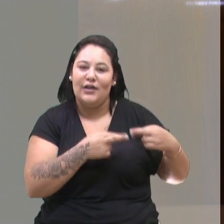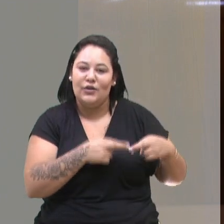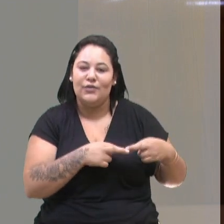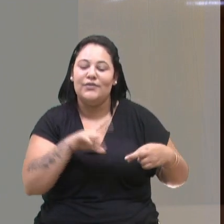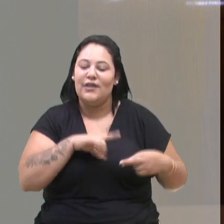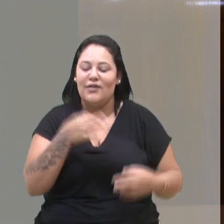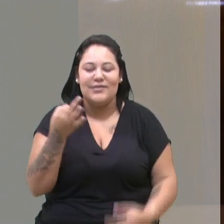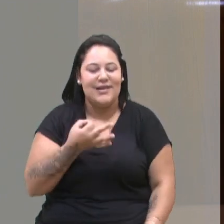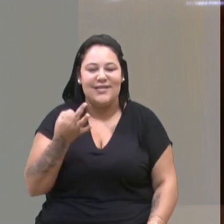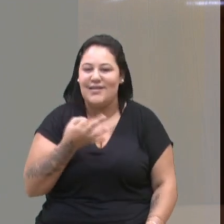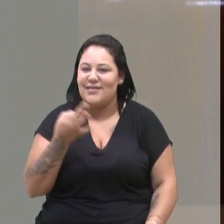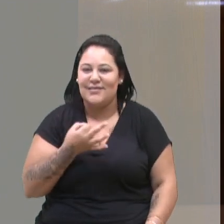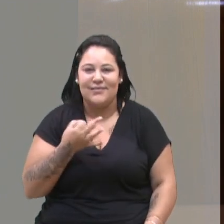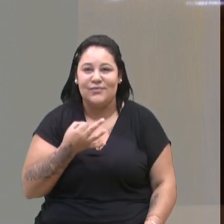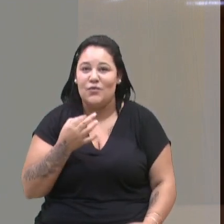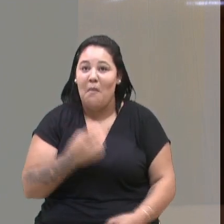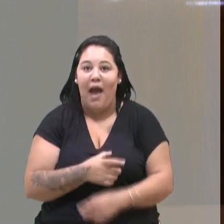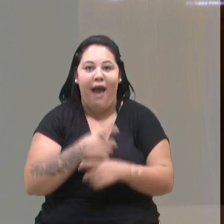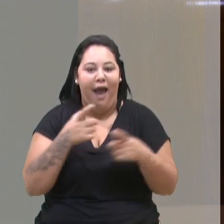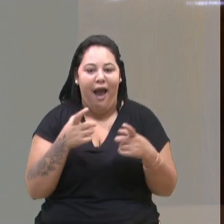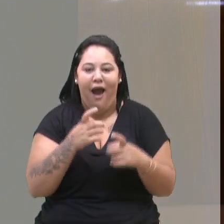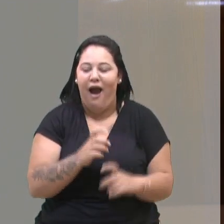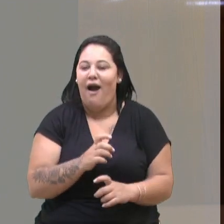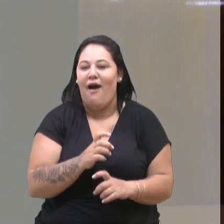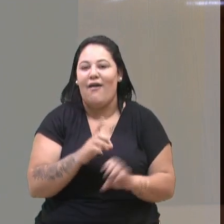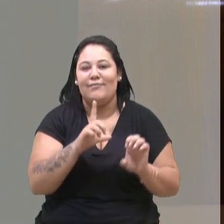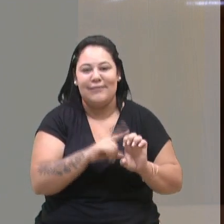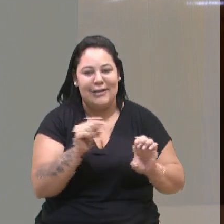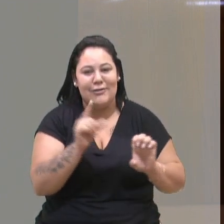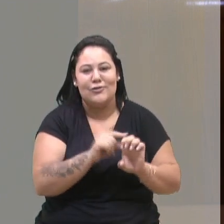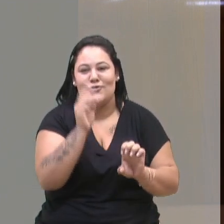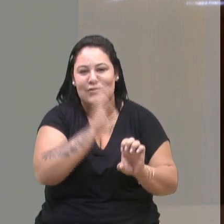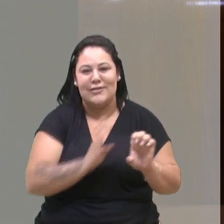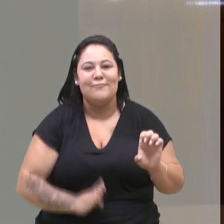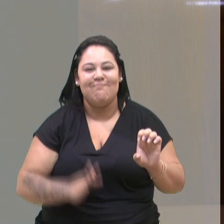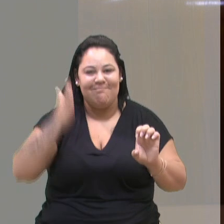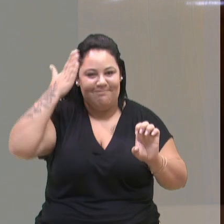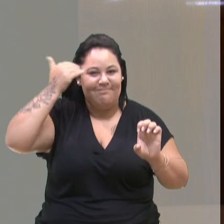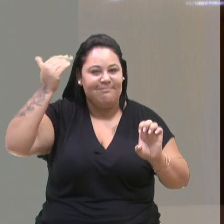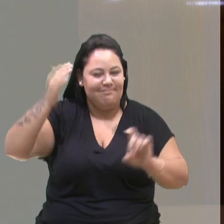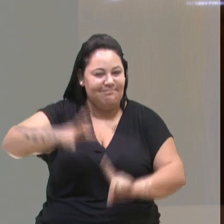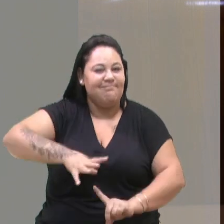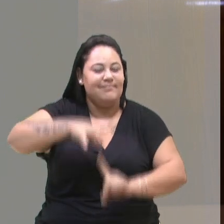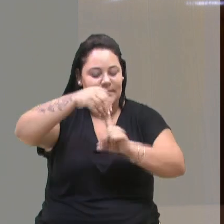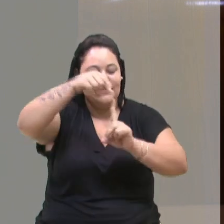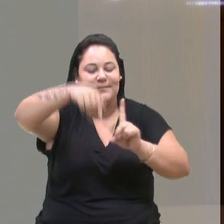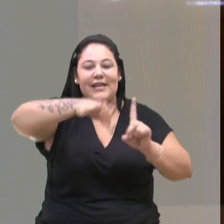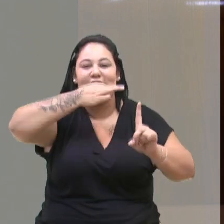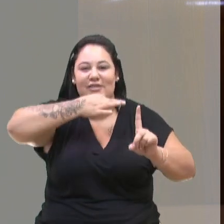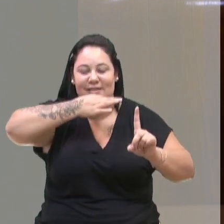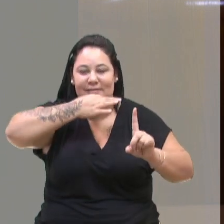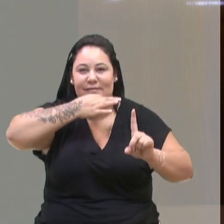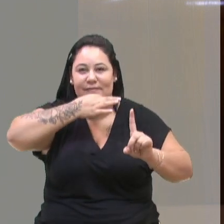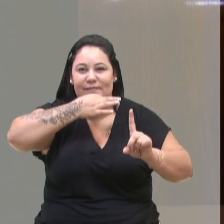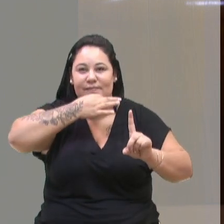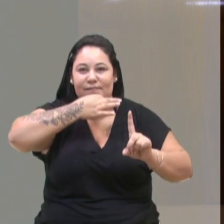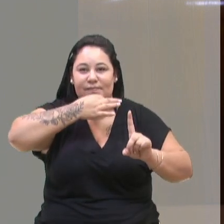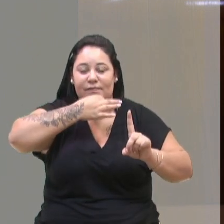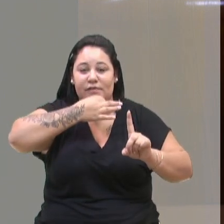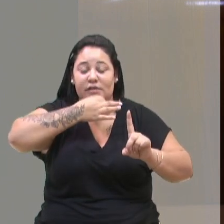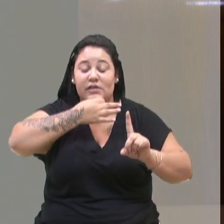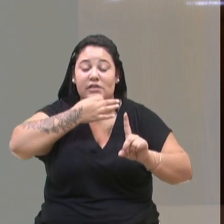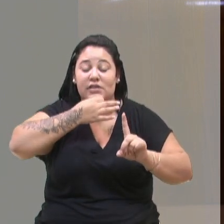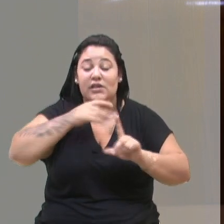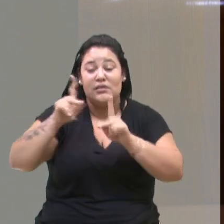maiores empresários do Brasil e um ícone na nossa cidade. E o empresariado, em geral, estava um pouco afastado aqui do